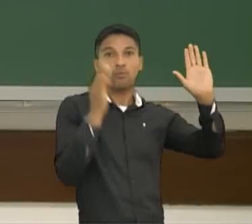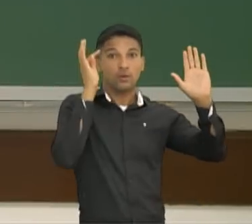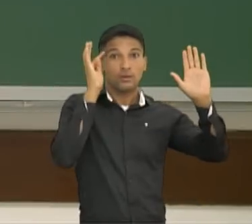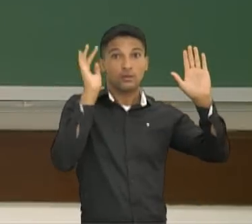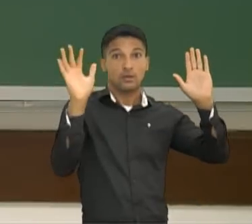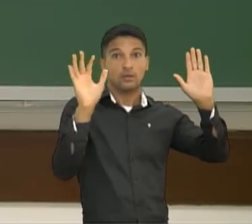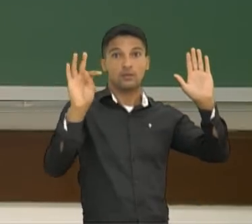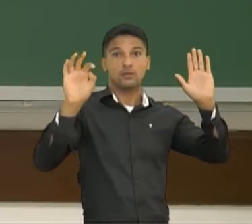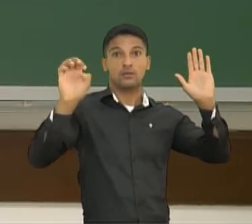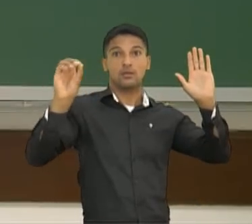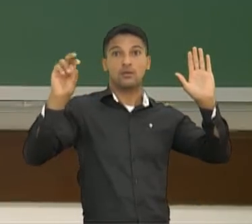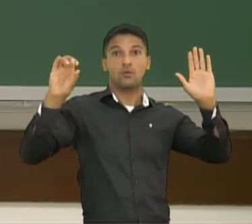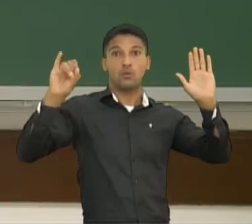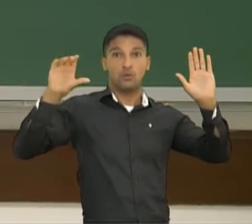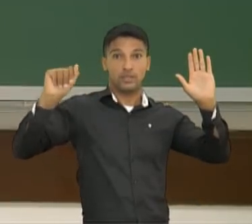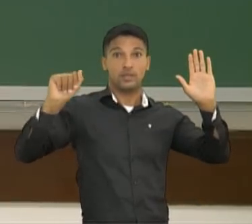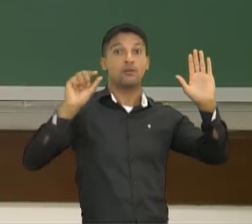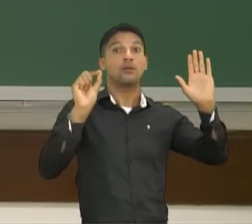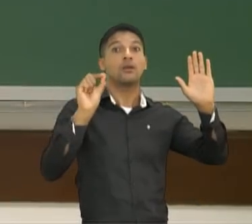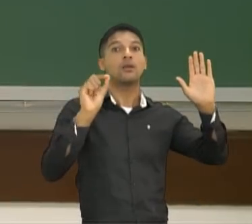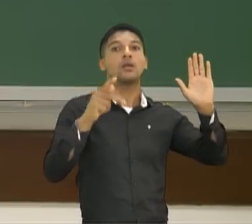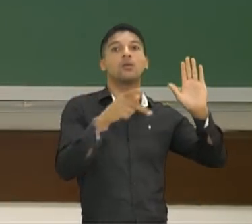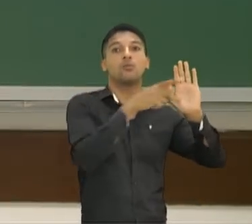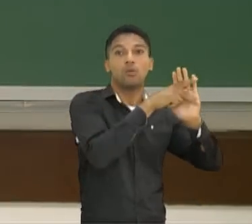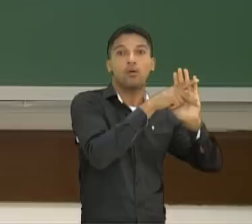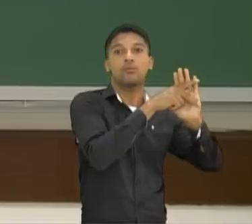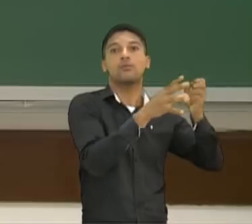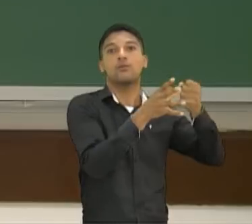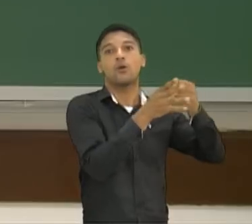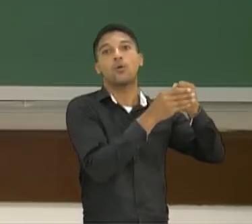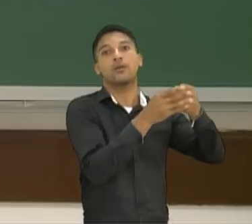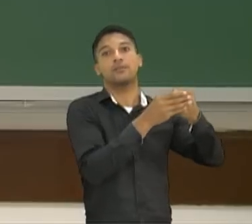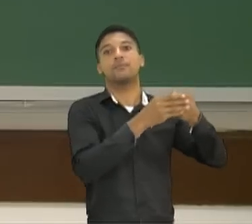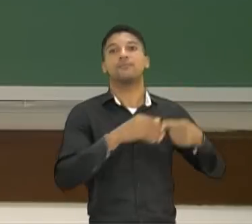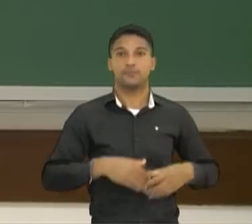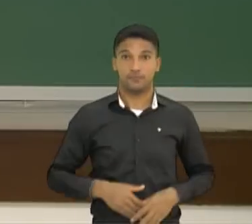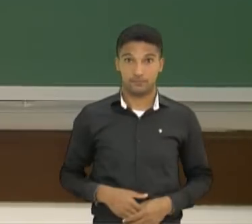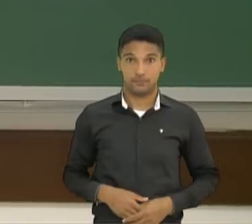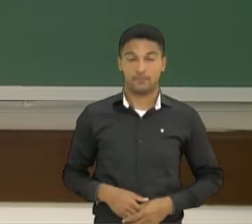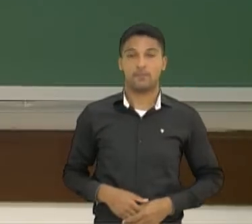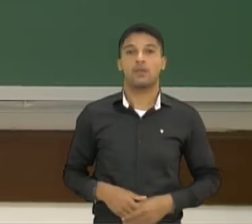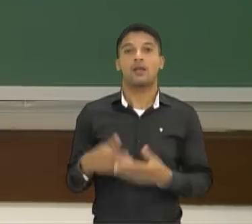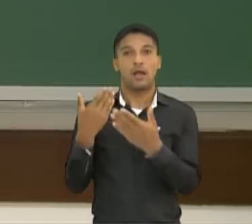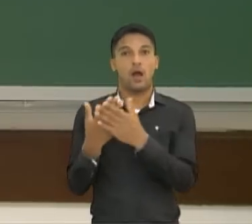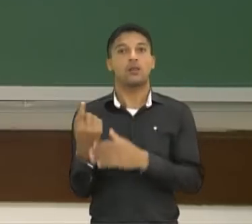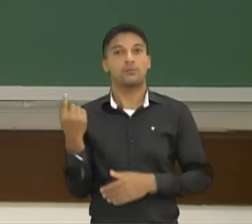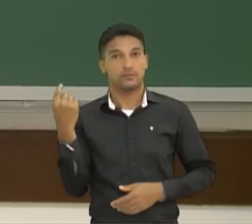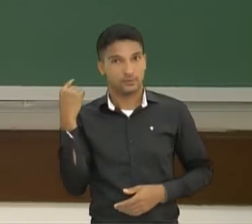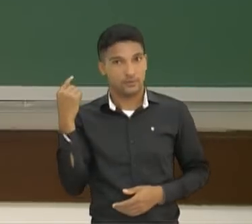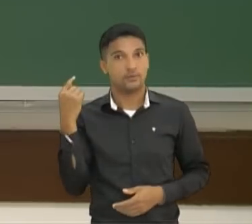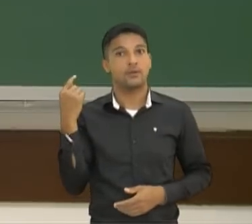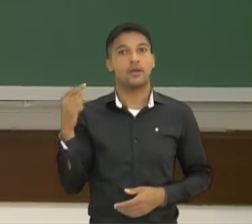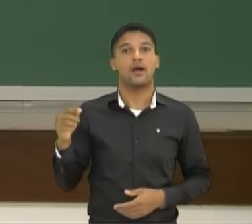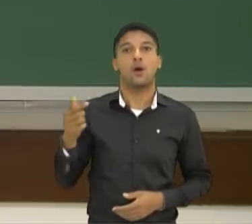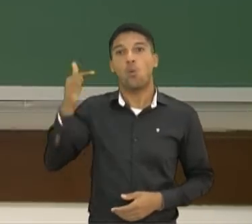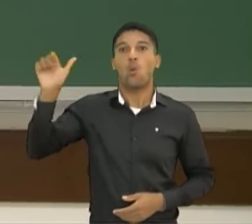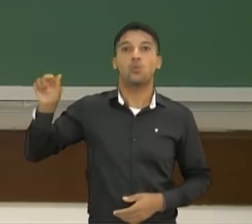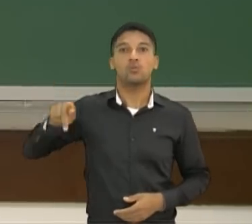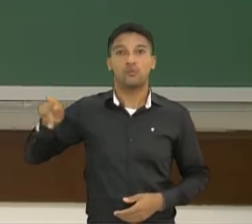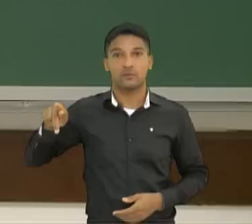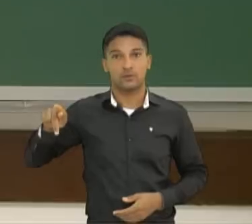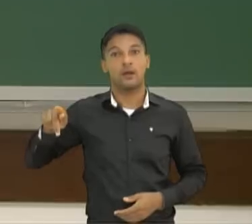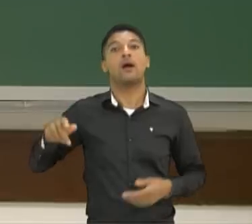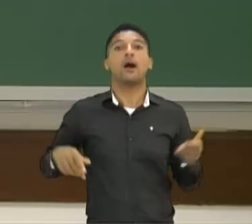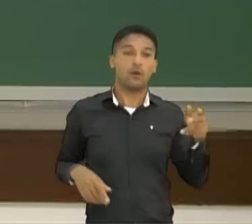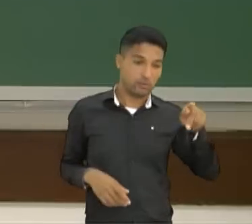nós tivemos uma introdução com o professor Robson e nessa aula a gente vai dar continuidade. Então, bem-vindo a mais uma aula